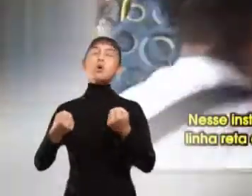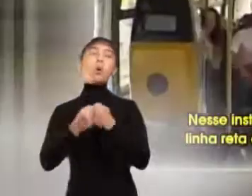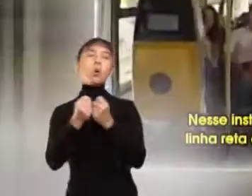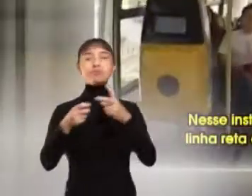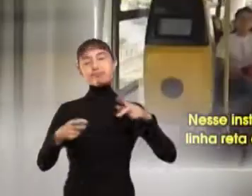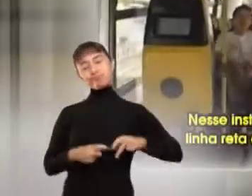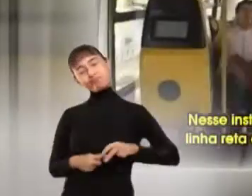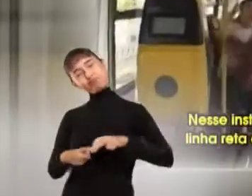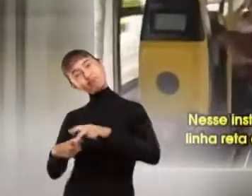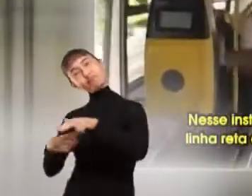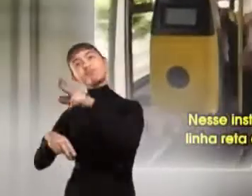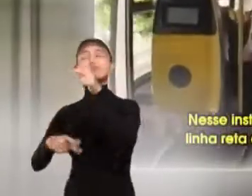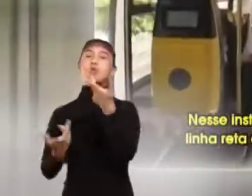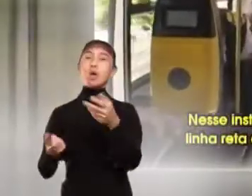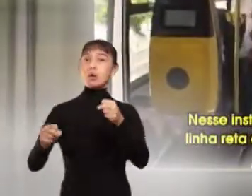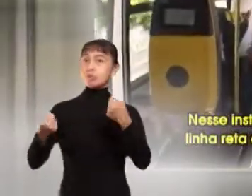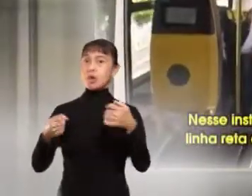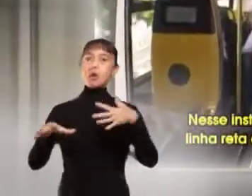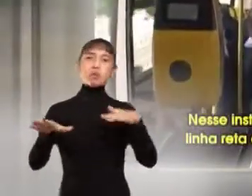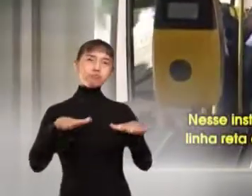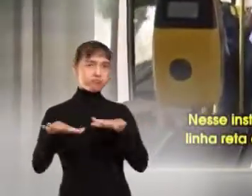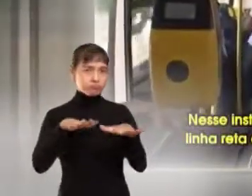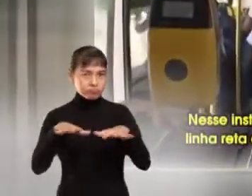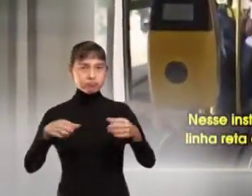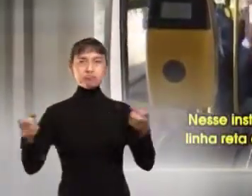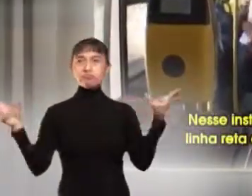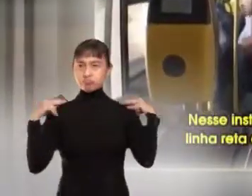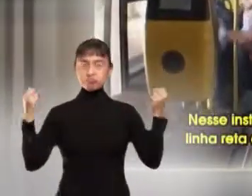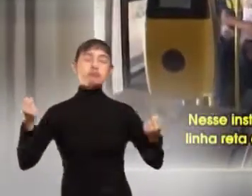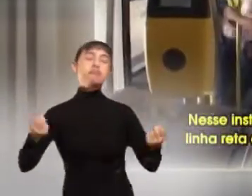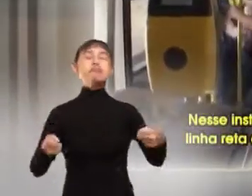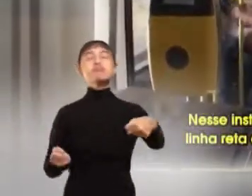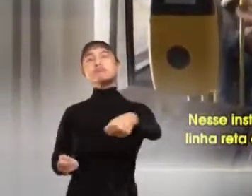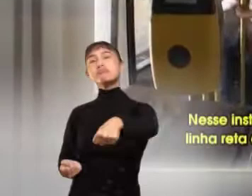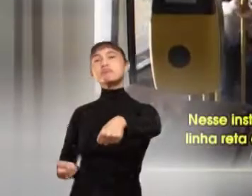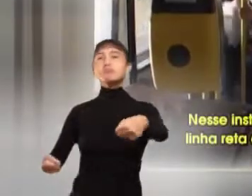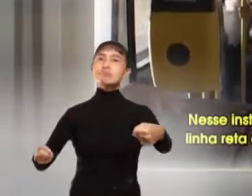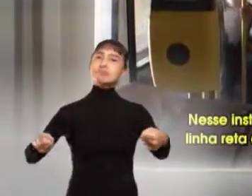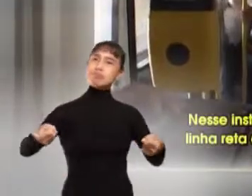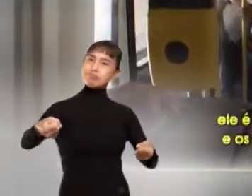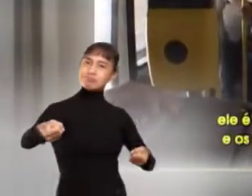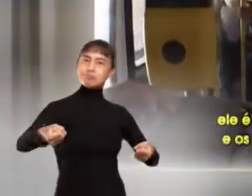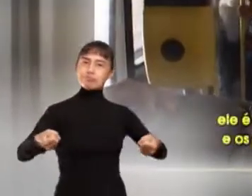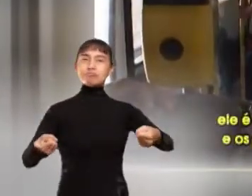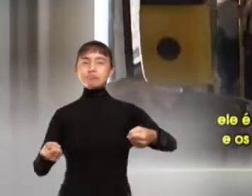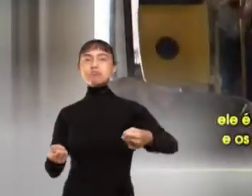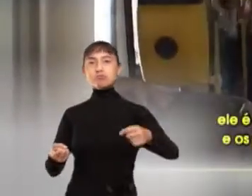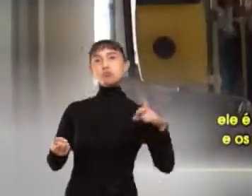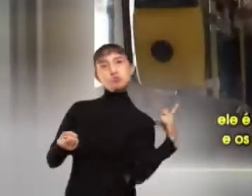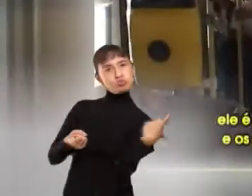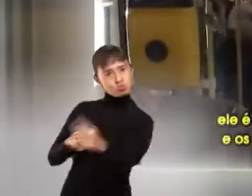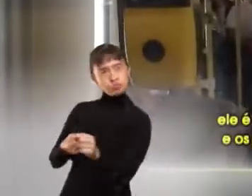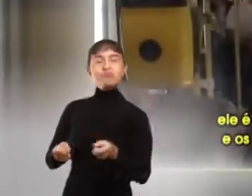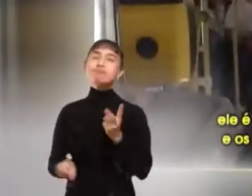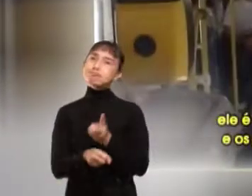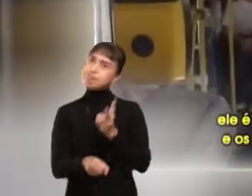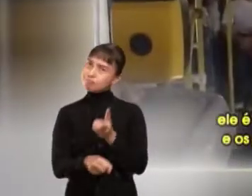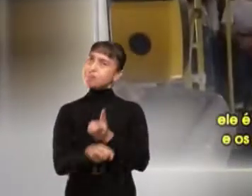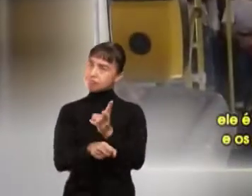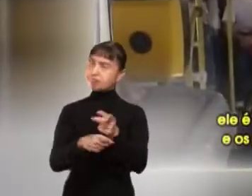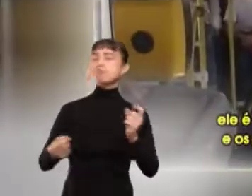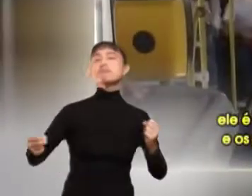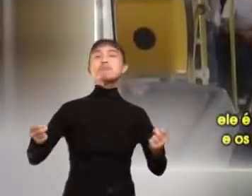Nesse instante, o ônibus se move em linha reta com velocidade constante. Ele é um